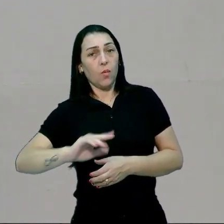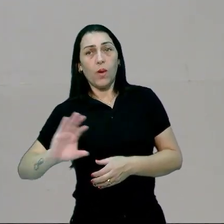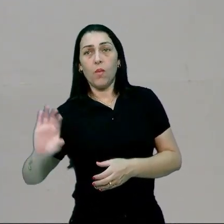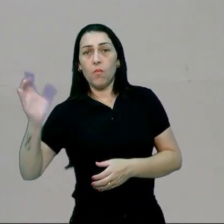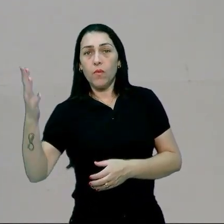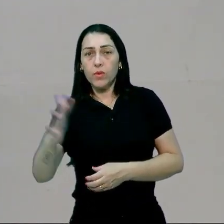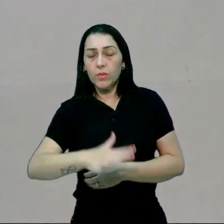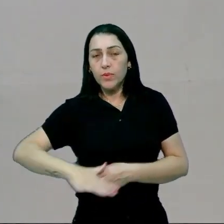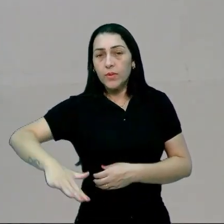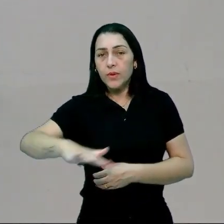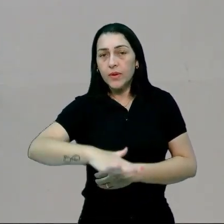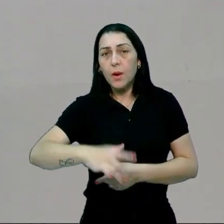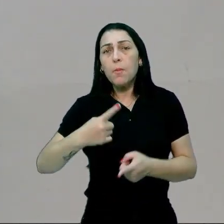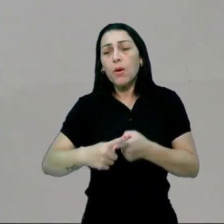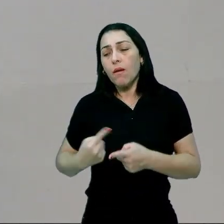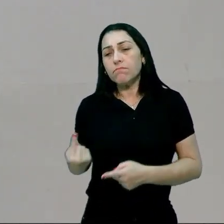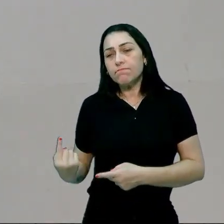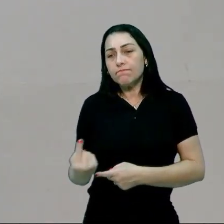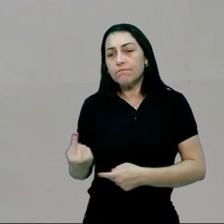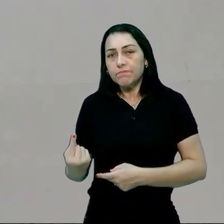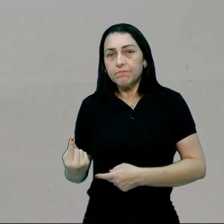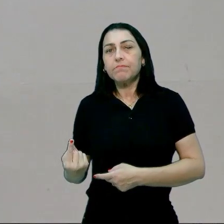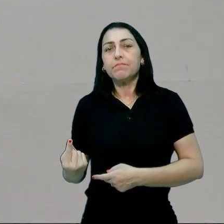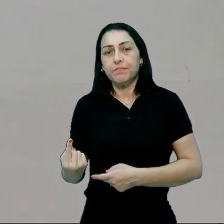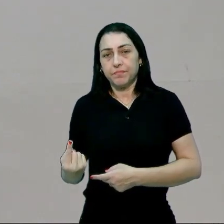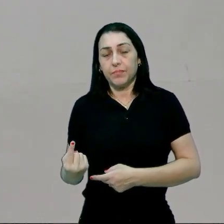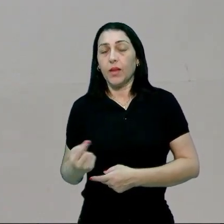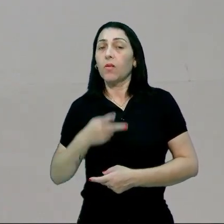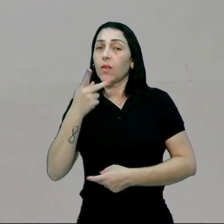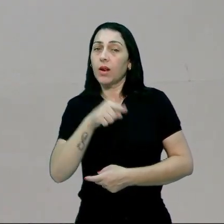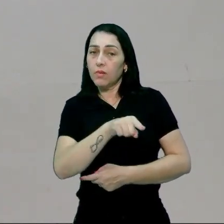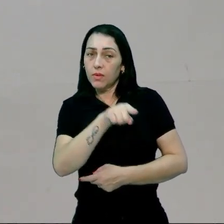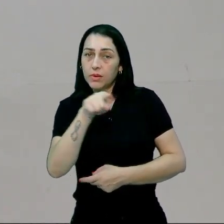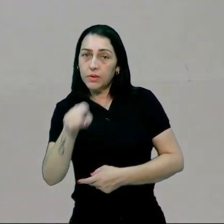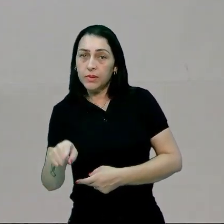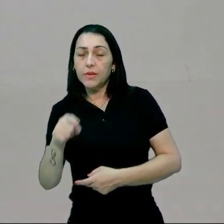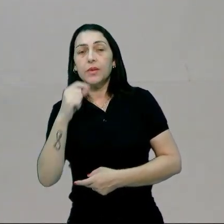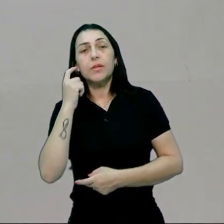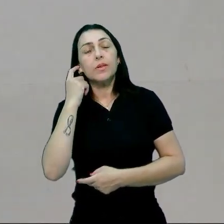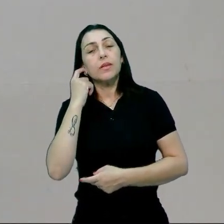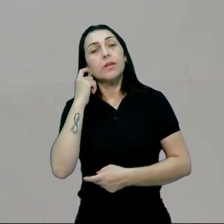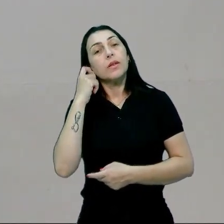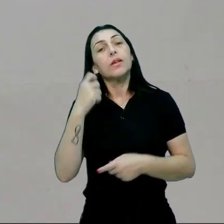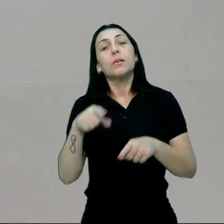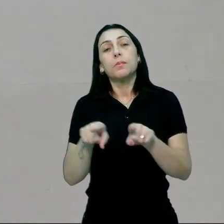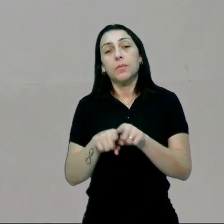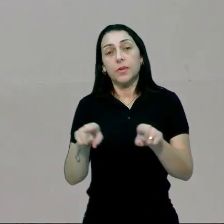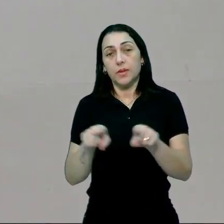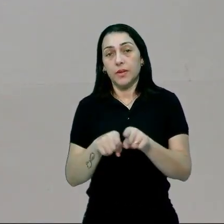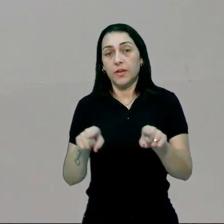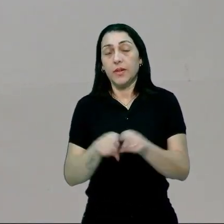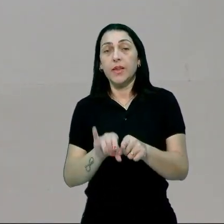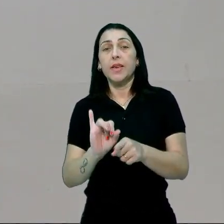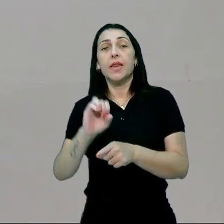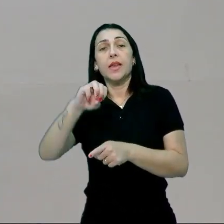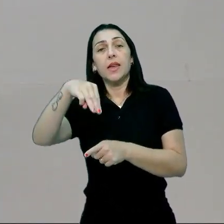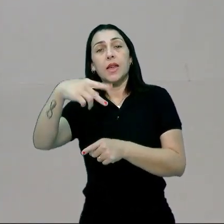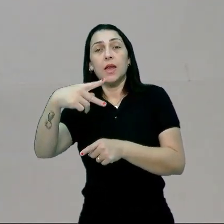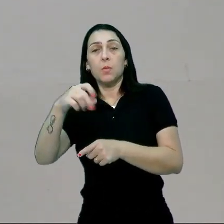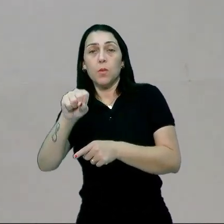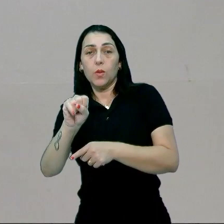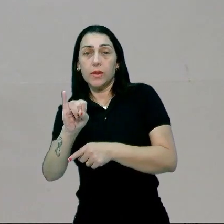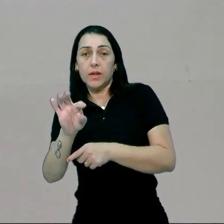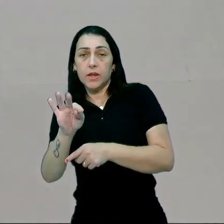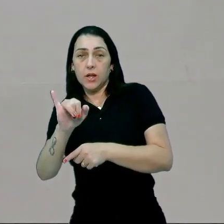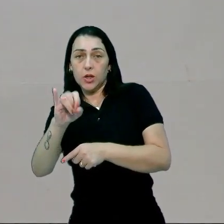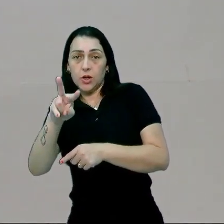fenômeno social. E conforme eu mencionei a todos vocês, eles são impositivos, por